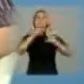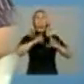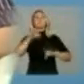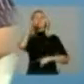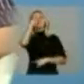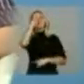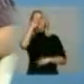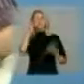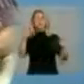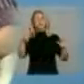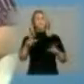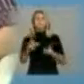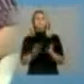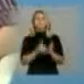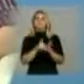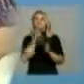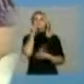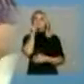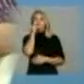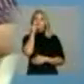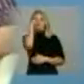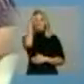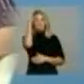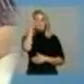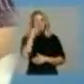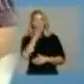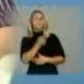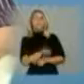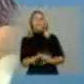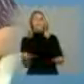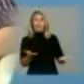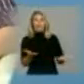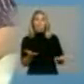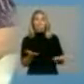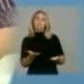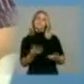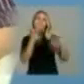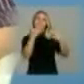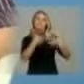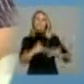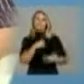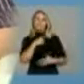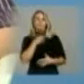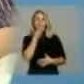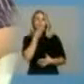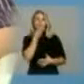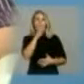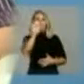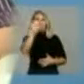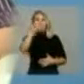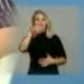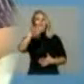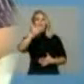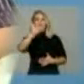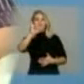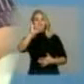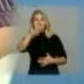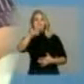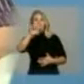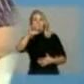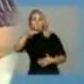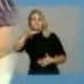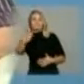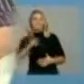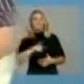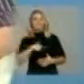história, assim, que todo mundo fala, né? Teve o Fontenelle, que ele cuidava do trânsito em São Paulo, ele